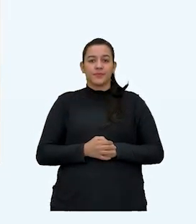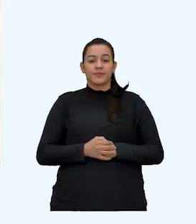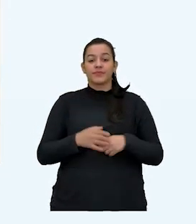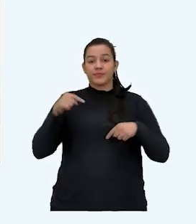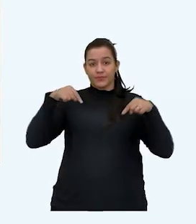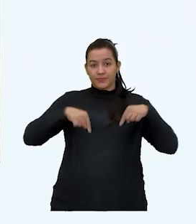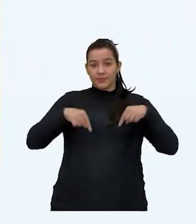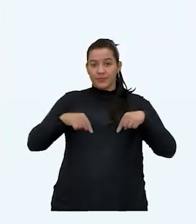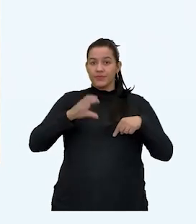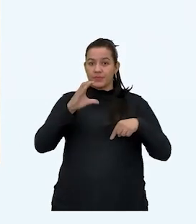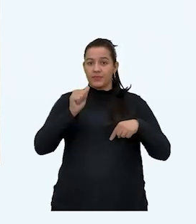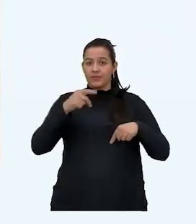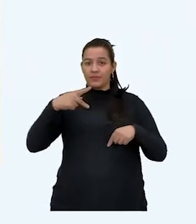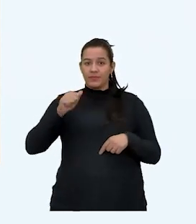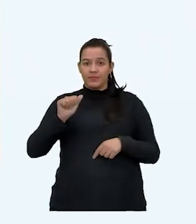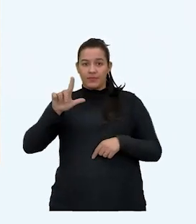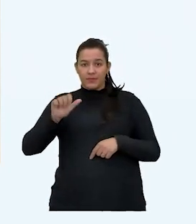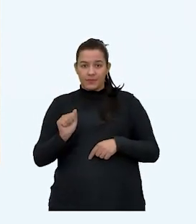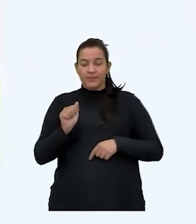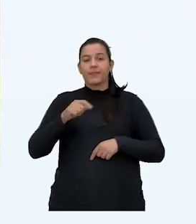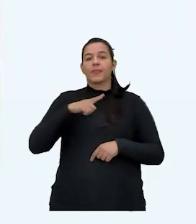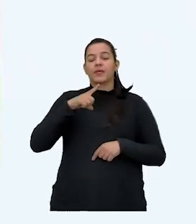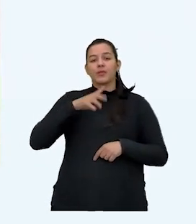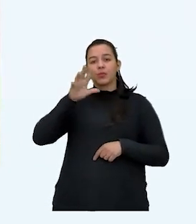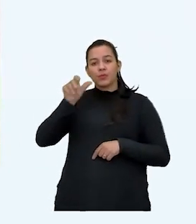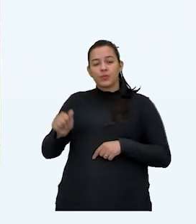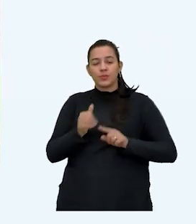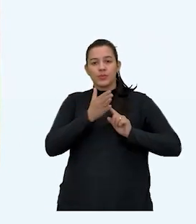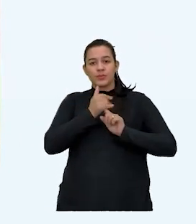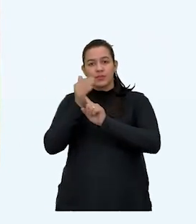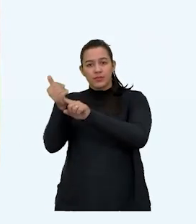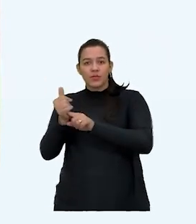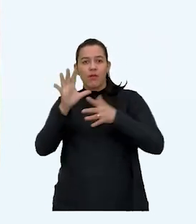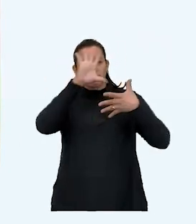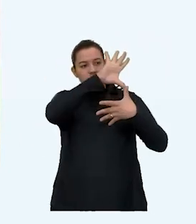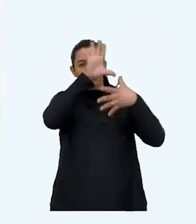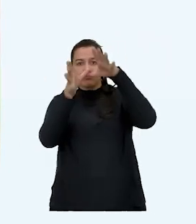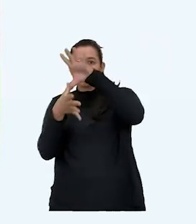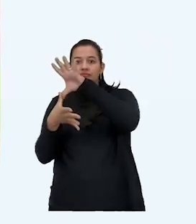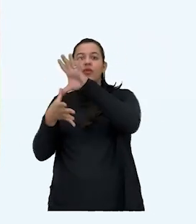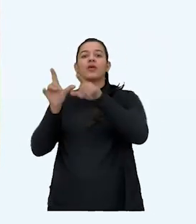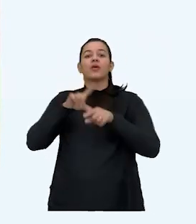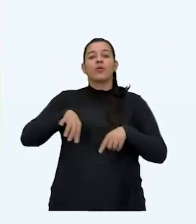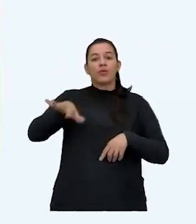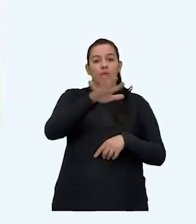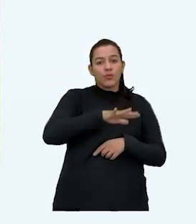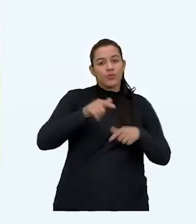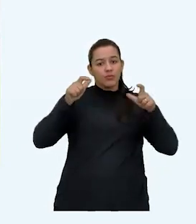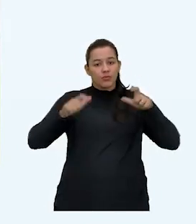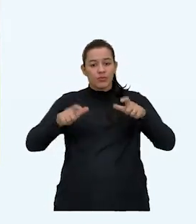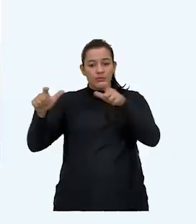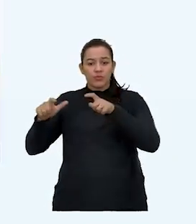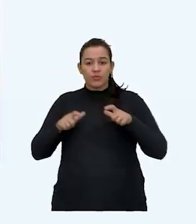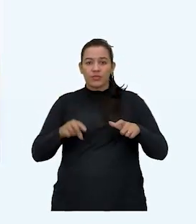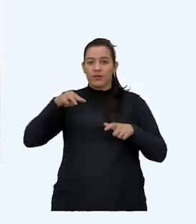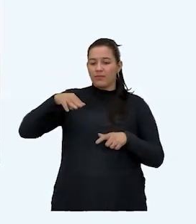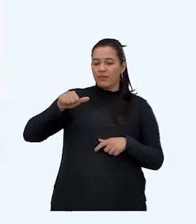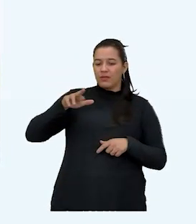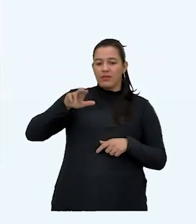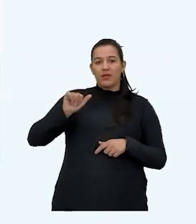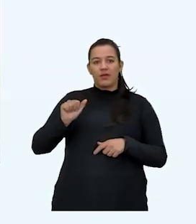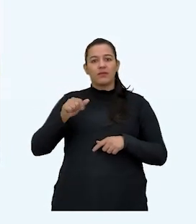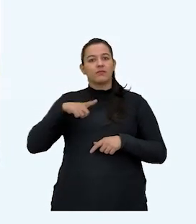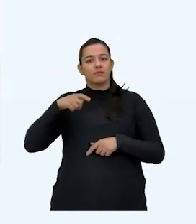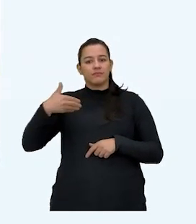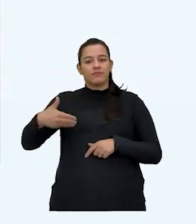Aqui em Kampala, capital de Uganda, a tecnologia tem ajudado a mapear regiões onde a malária ainda é mais recorrente.